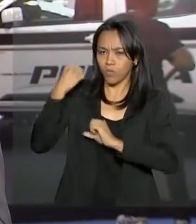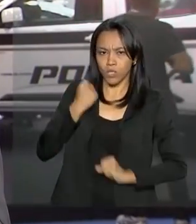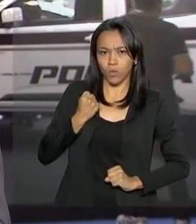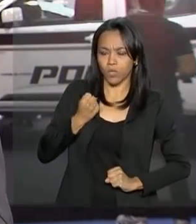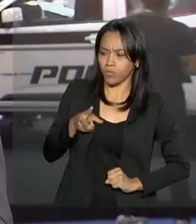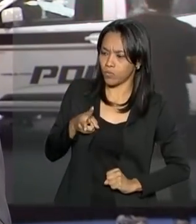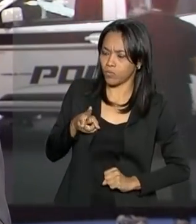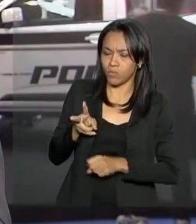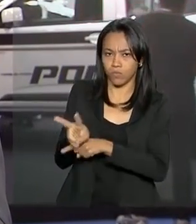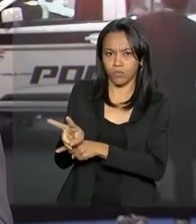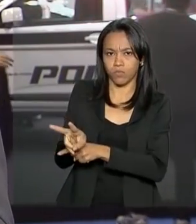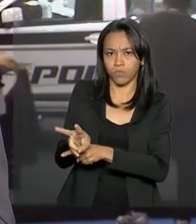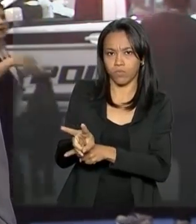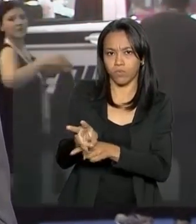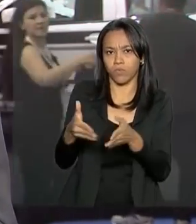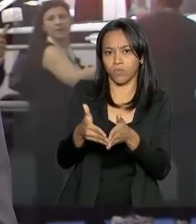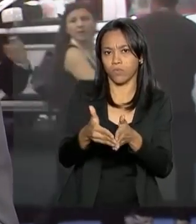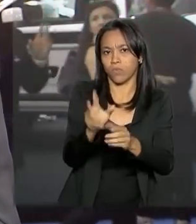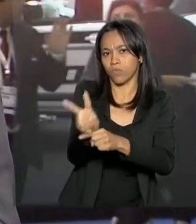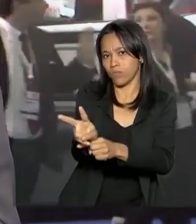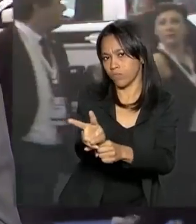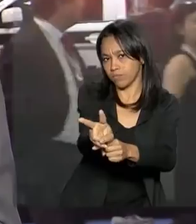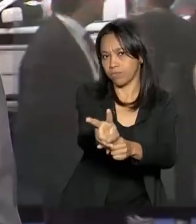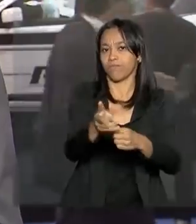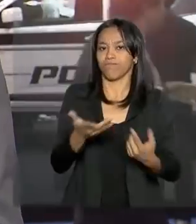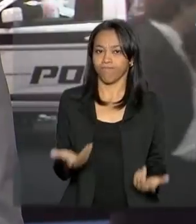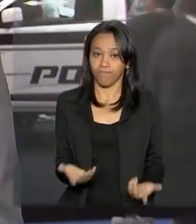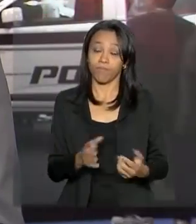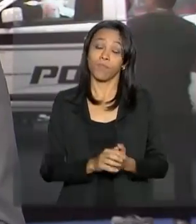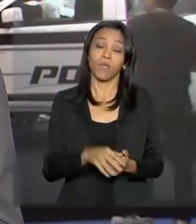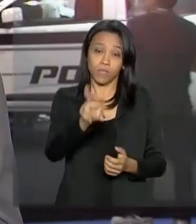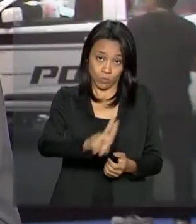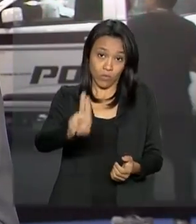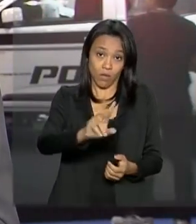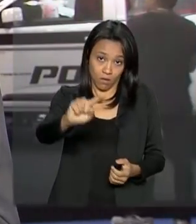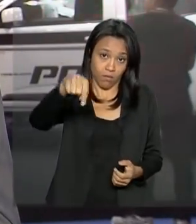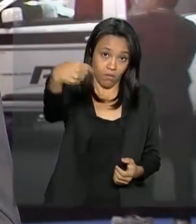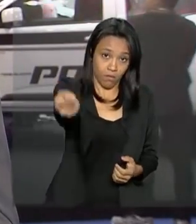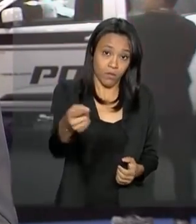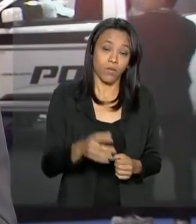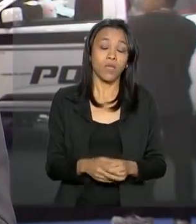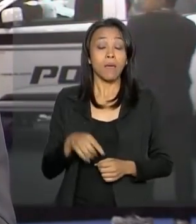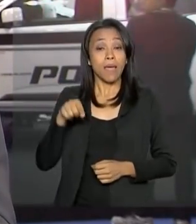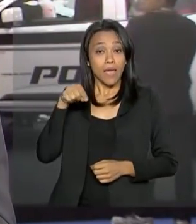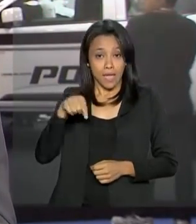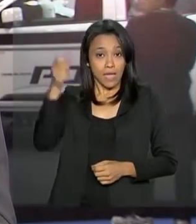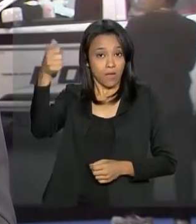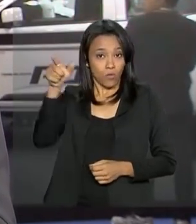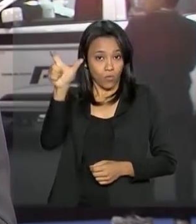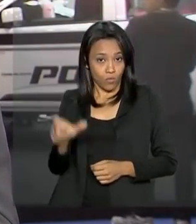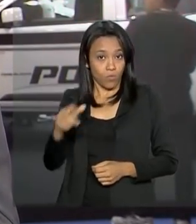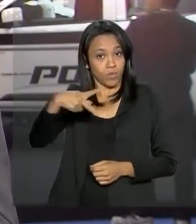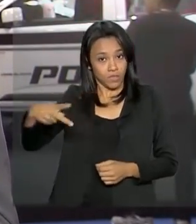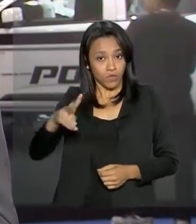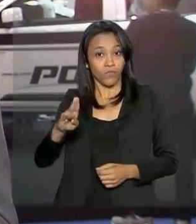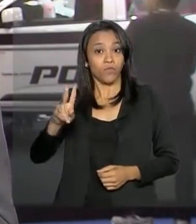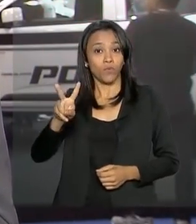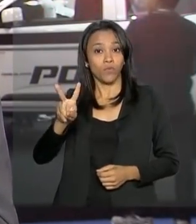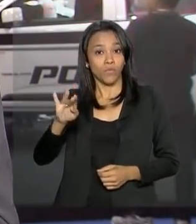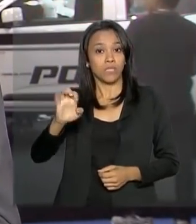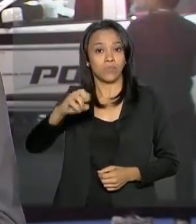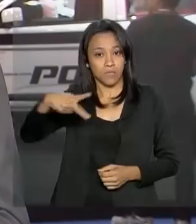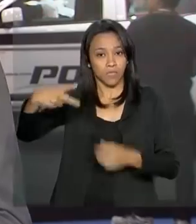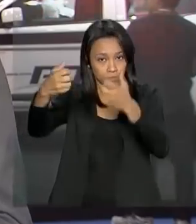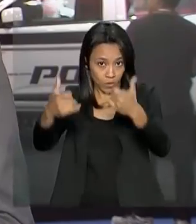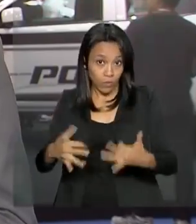a segurança da chamada Amazônia Azul. Para o presidente em exercício, Hamilton Mourão, é fundamental garantir a soberania brasileira na